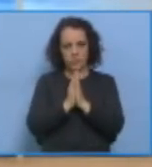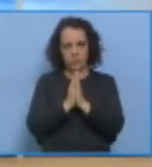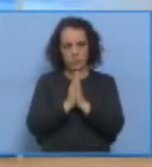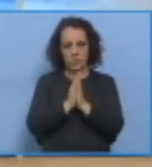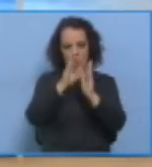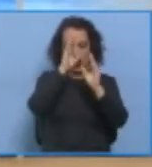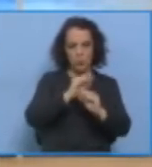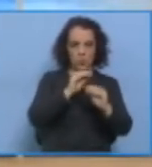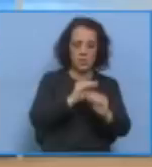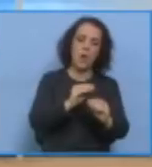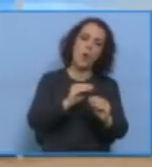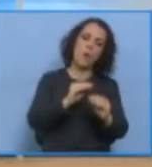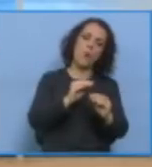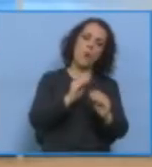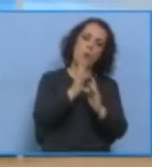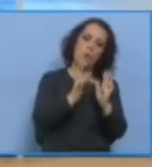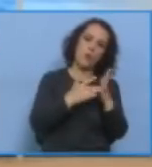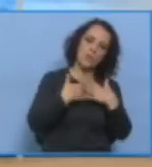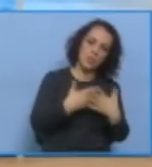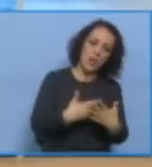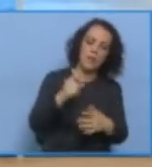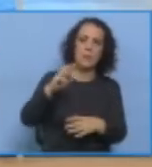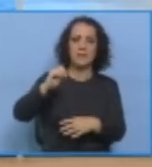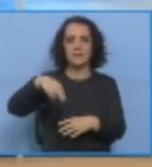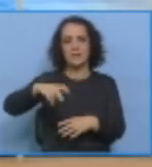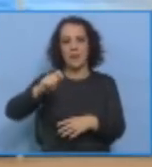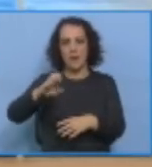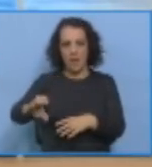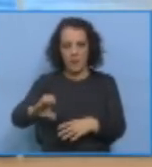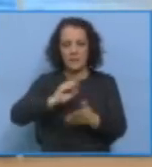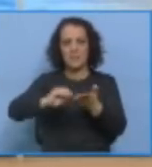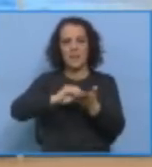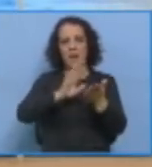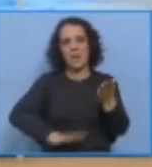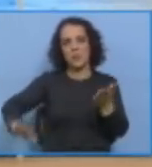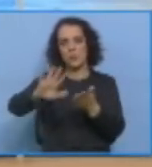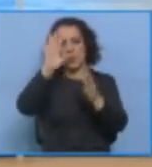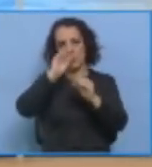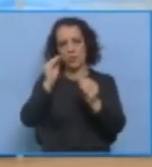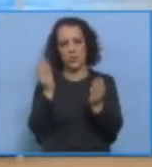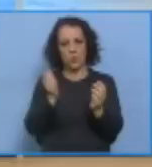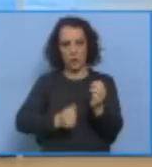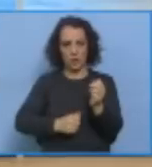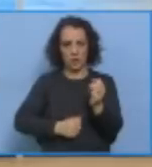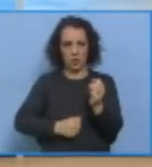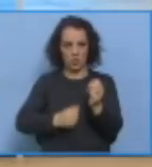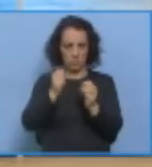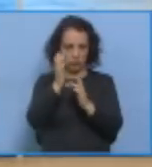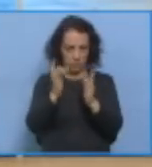Educação Cristã e da Doutrina da Fé, através do SNEC, do Secretariado Nacional de Educação Cristã, levando a cabo um conjunto de iniciativas